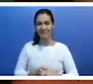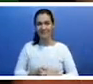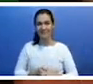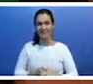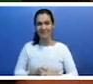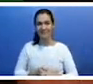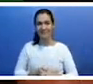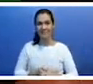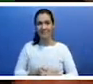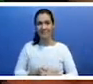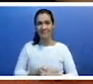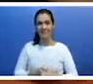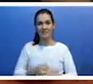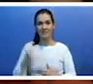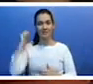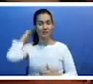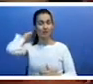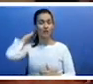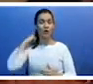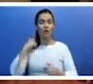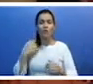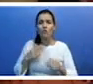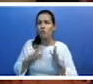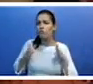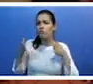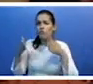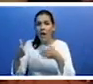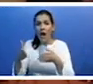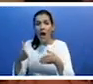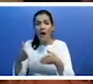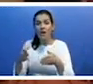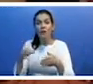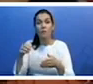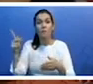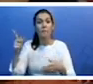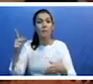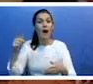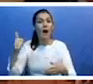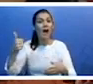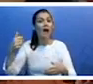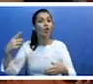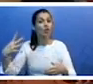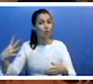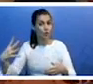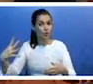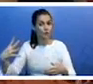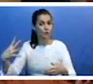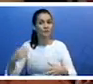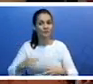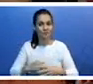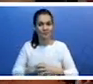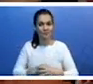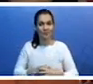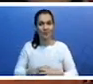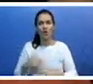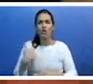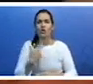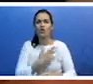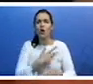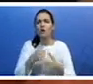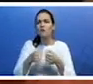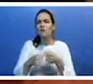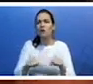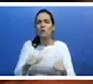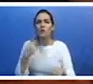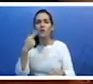Vamos lá. Vamos já na página 14, tá? Continuando. Nós estávamos falando sobre